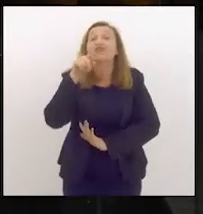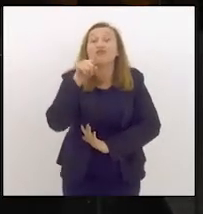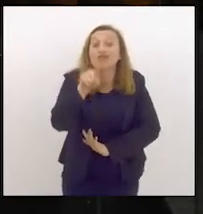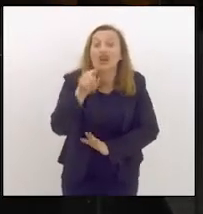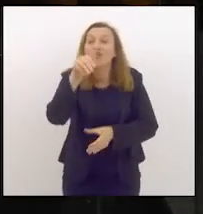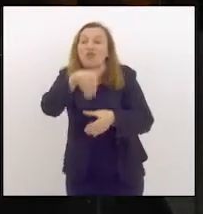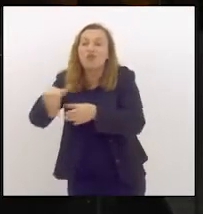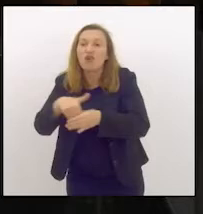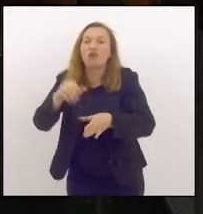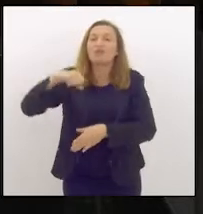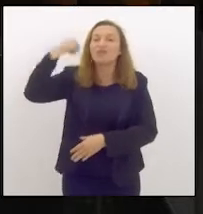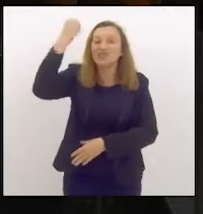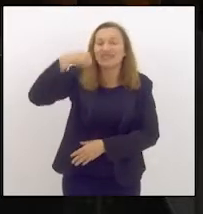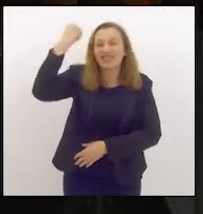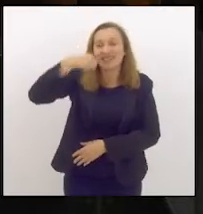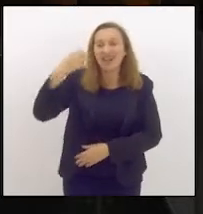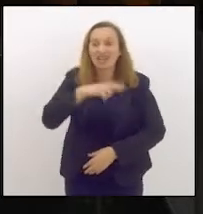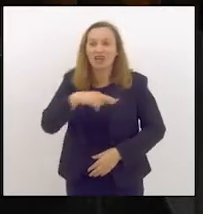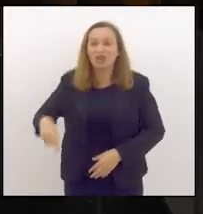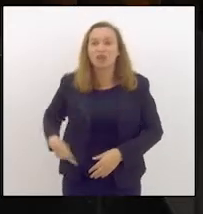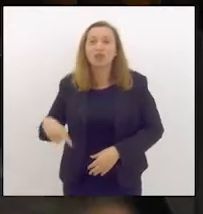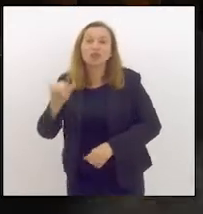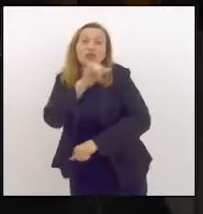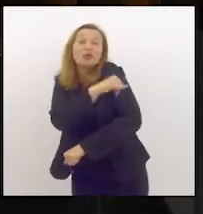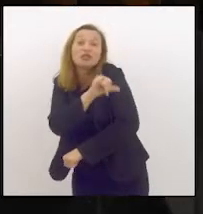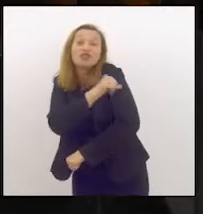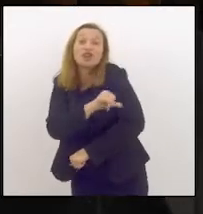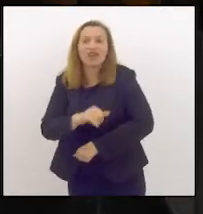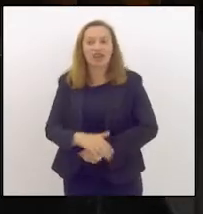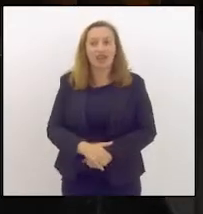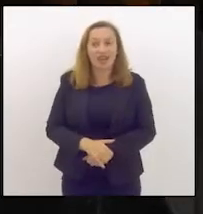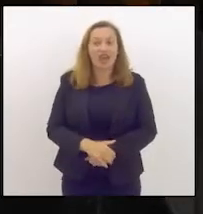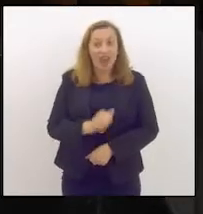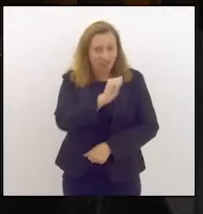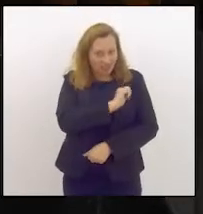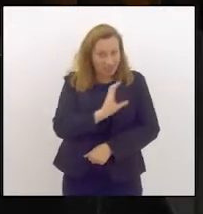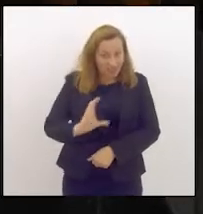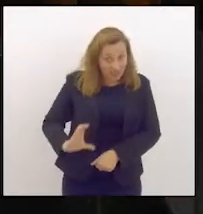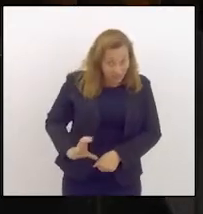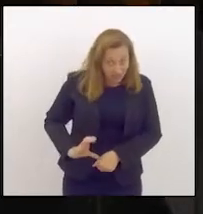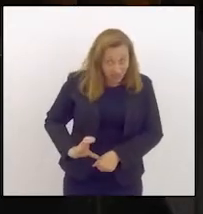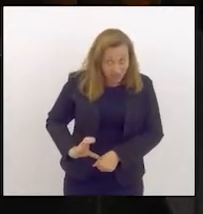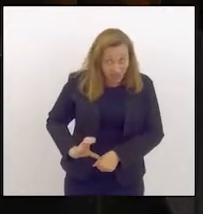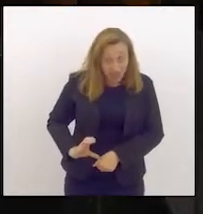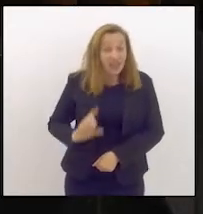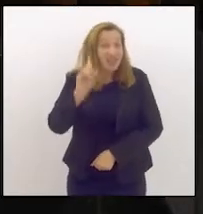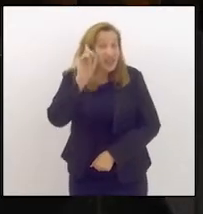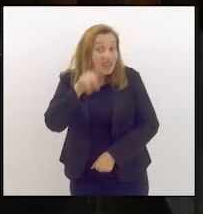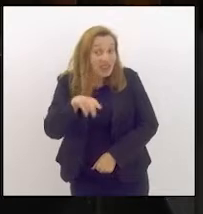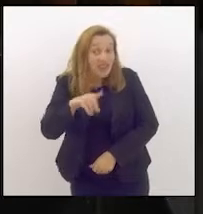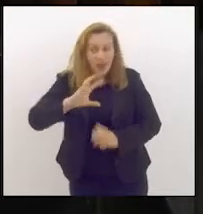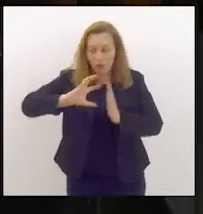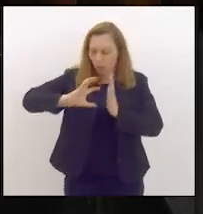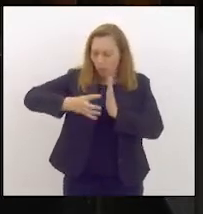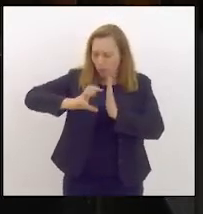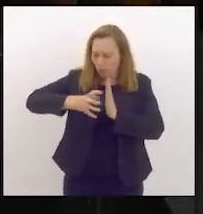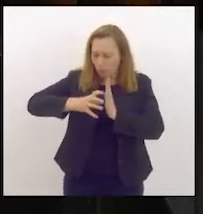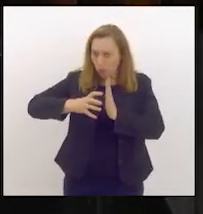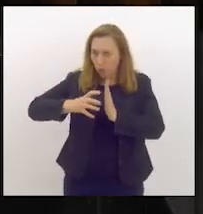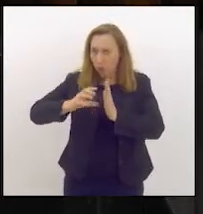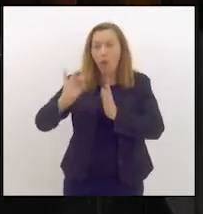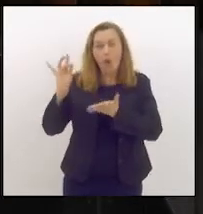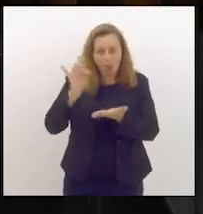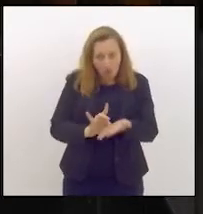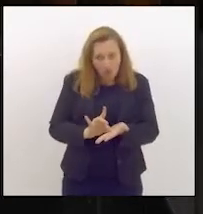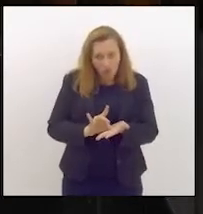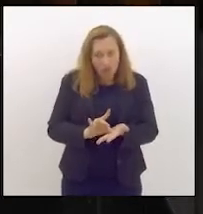voto para o Senado da República no Rio de Janeiro será para André Ceciliano que é o candidato oficial